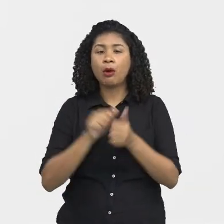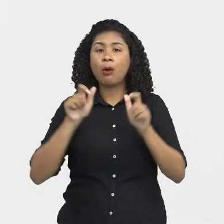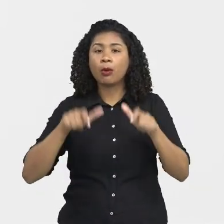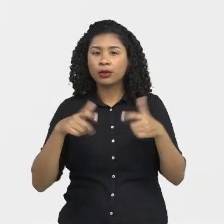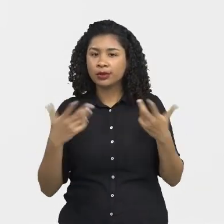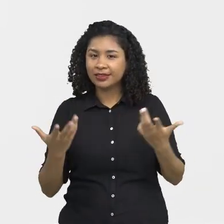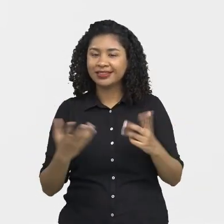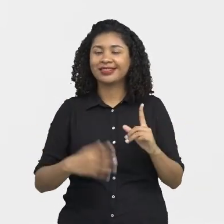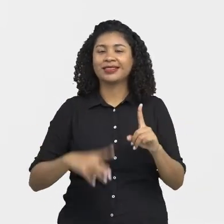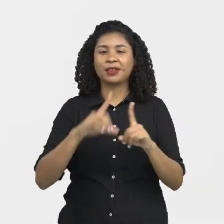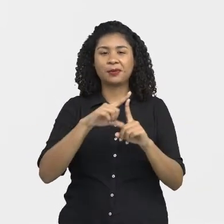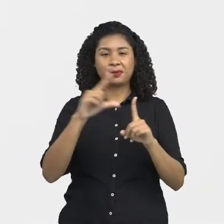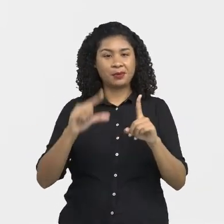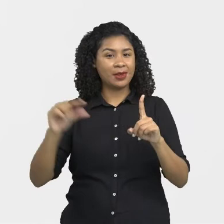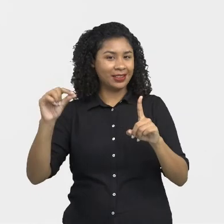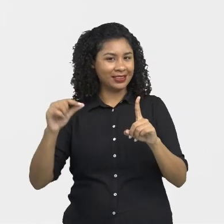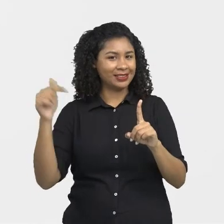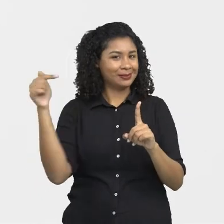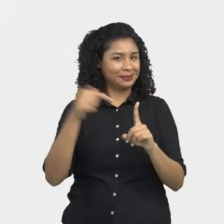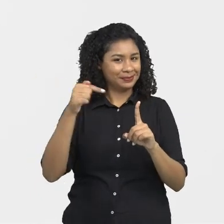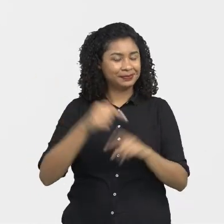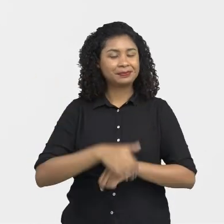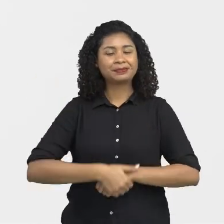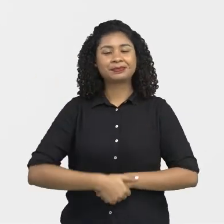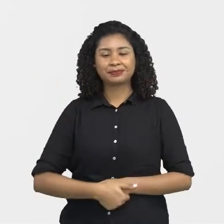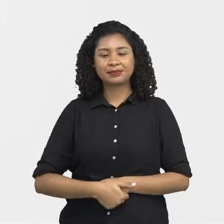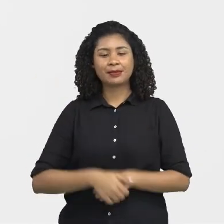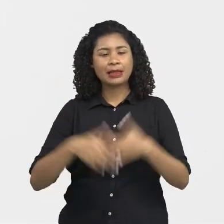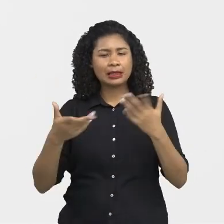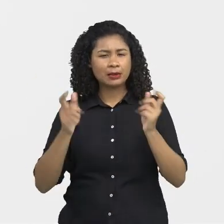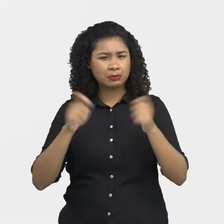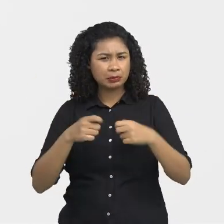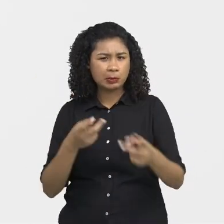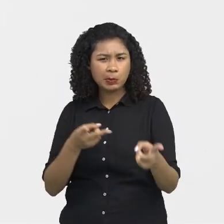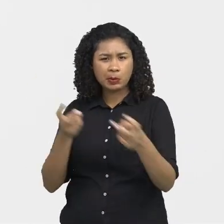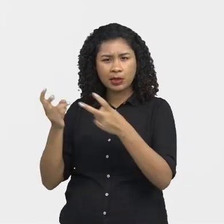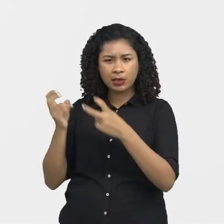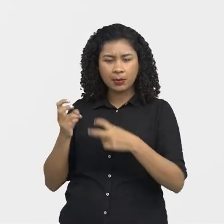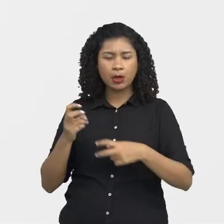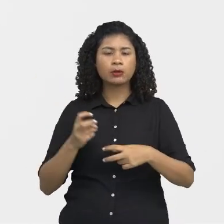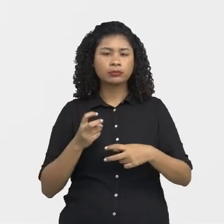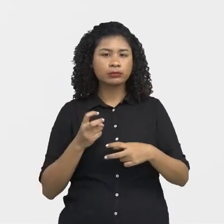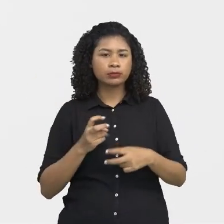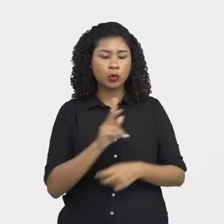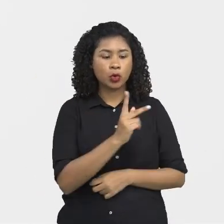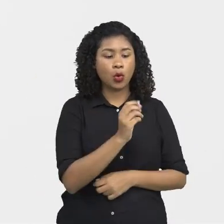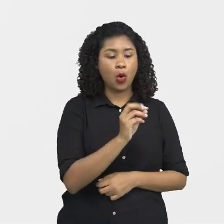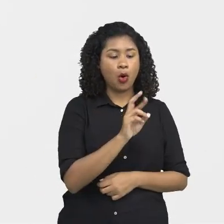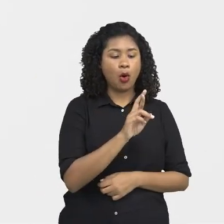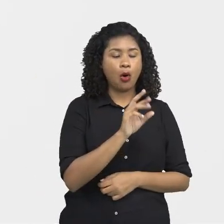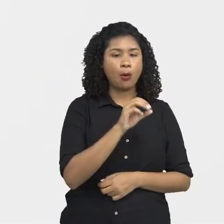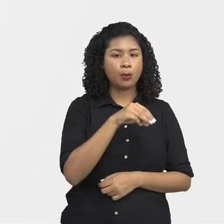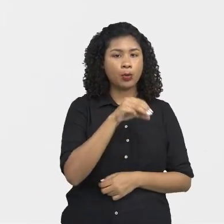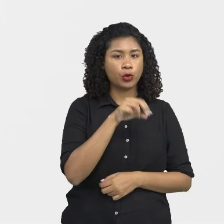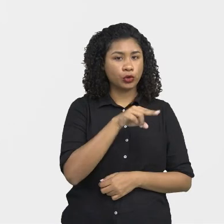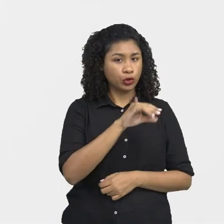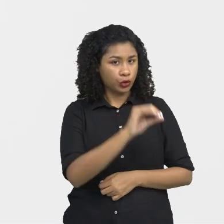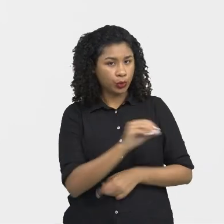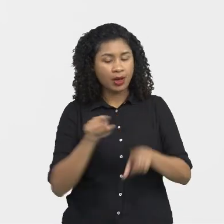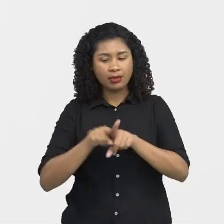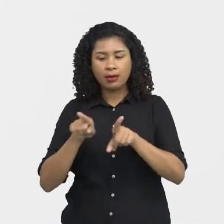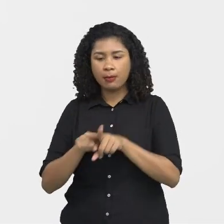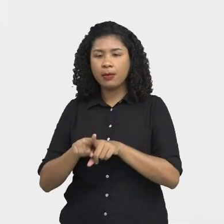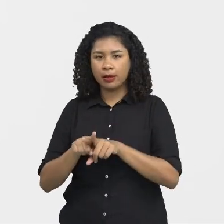pâncreas. Tá? Então a gente conseguiu aqui relacionar os hormônios e as glândulas onde eles são